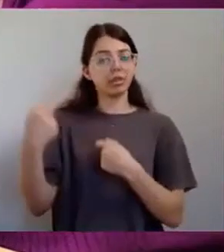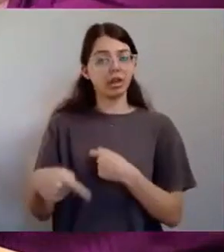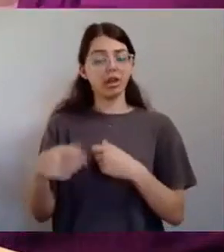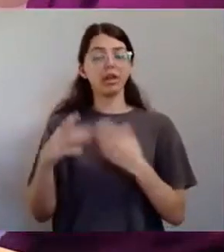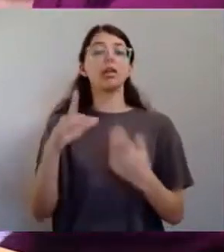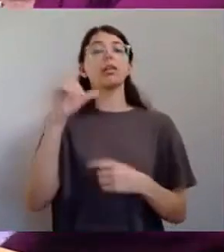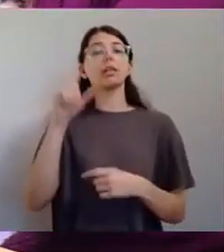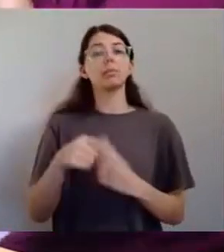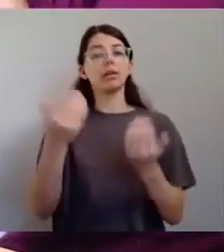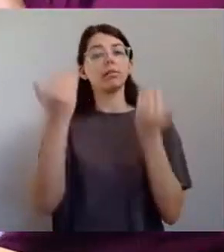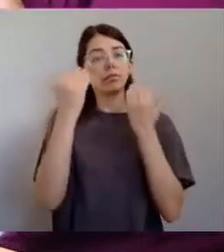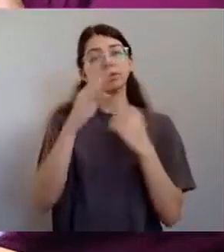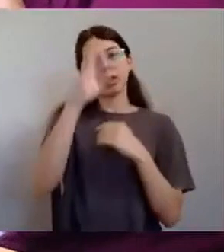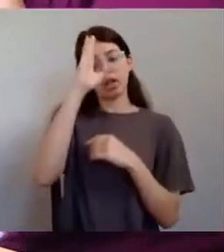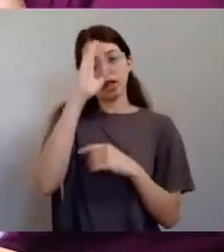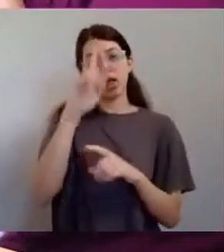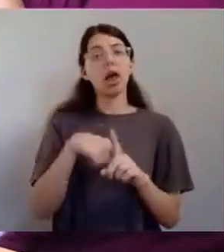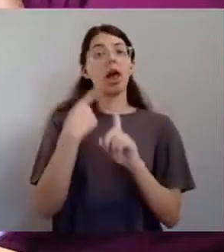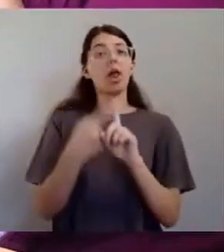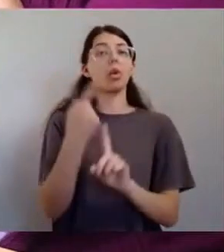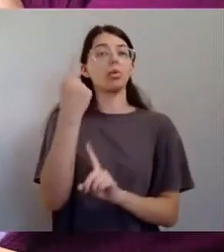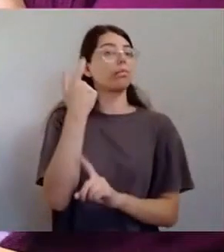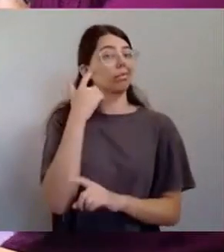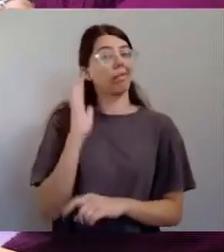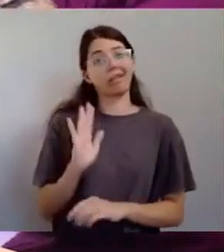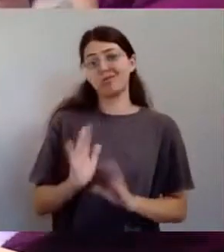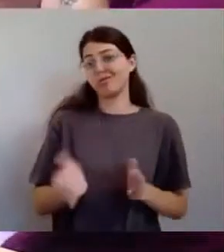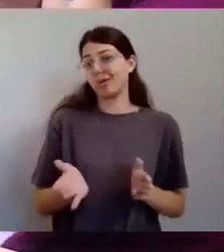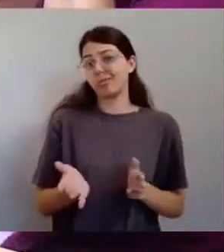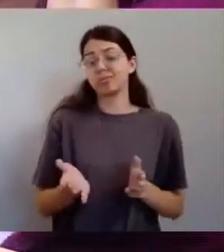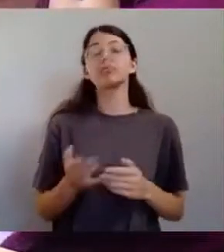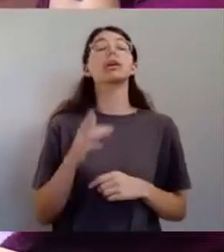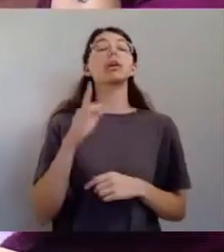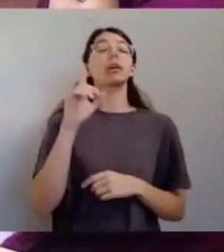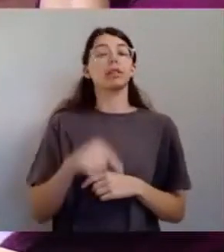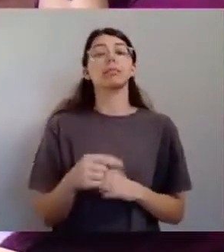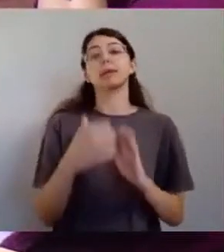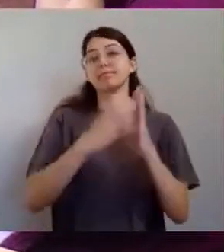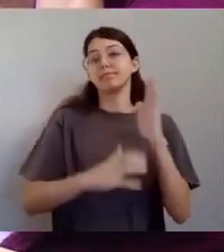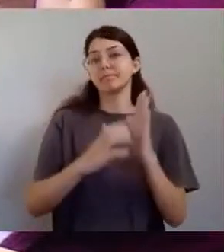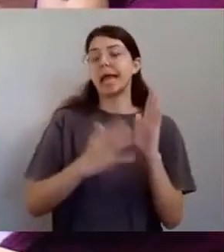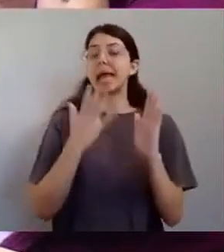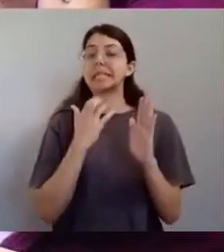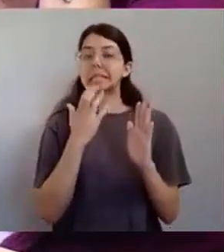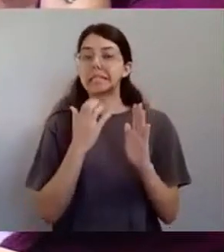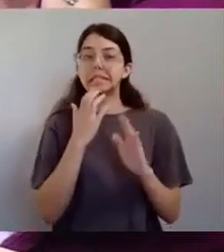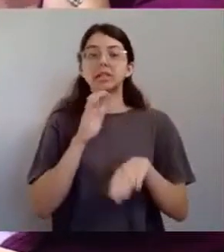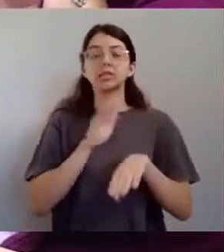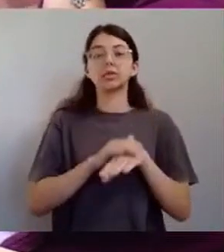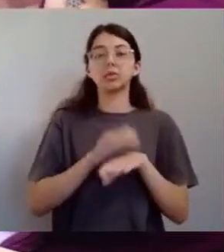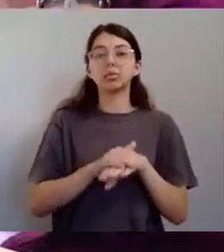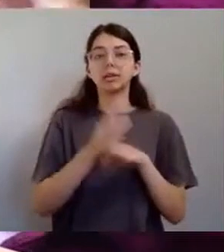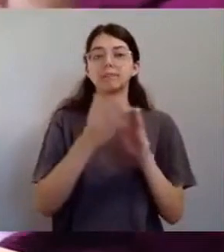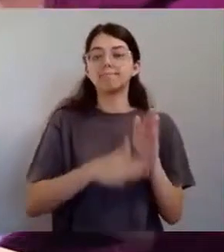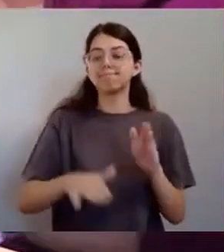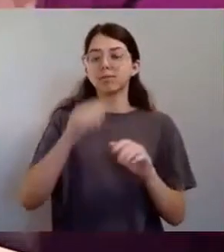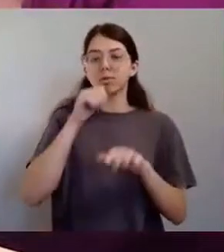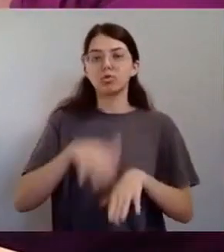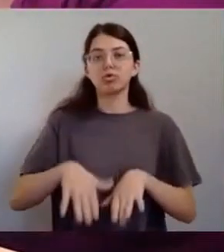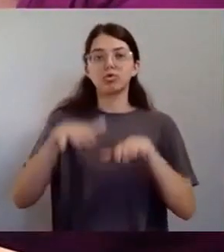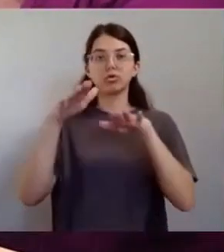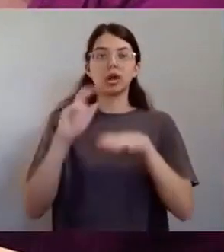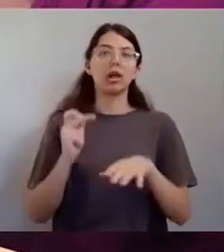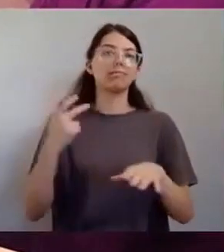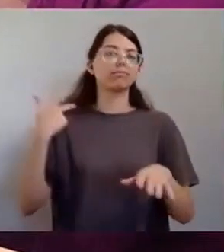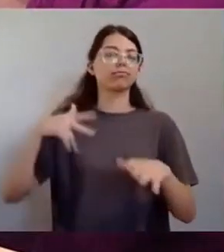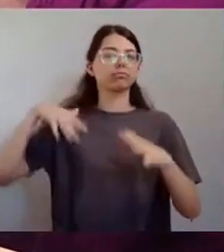informação prévia é de 1 ano, que já terá passado. Ainda nos referem os cuidados a ter por causa de uma cheia centenária que afeta esta zona e o mesmo também